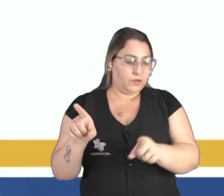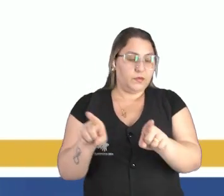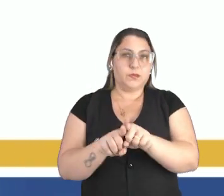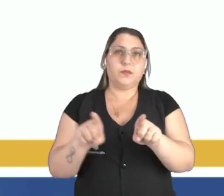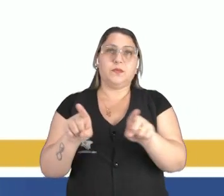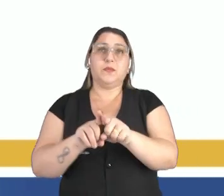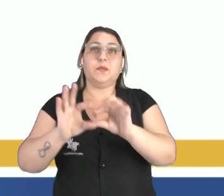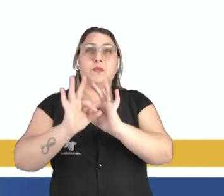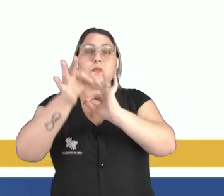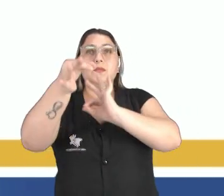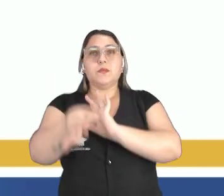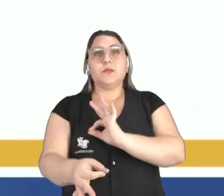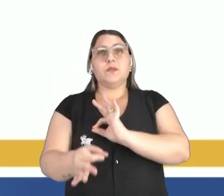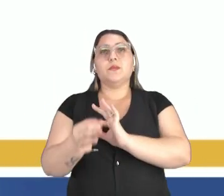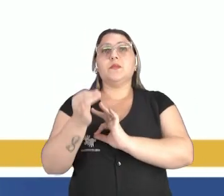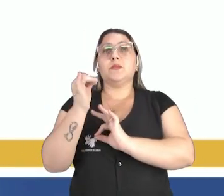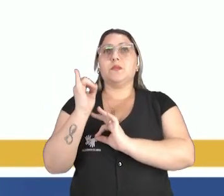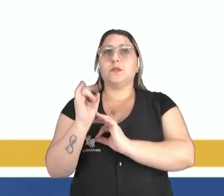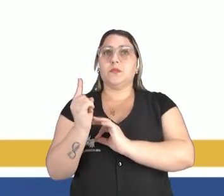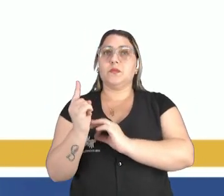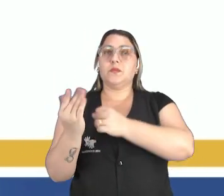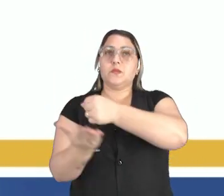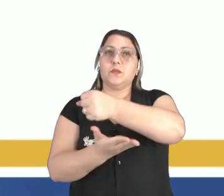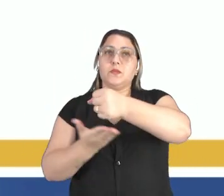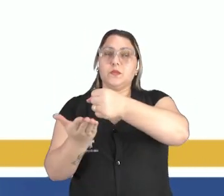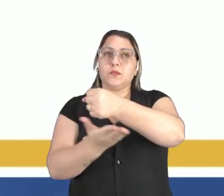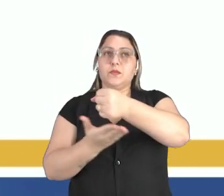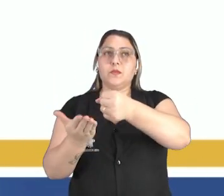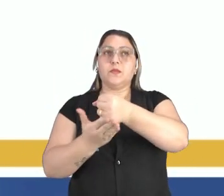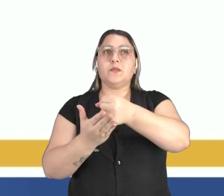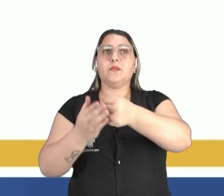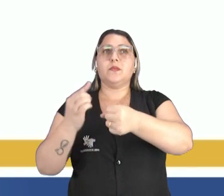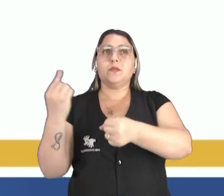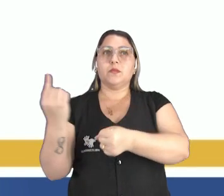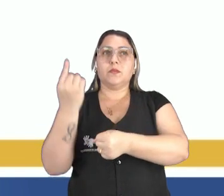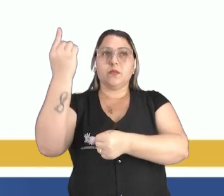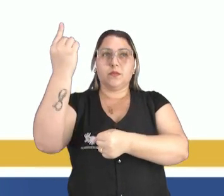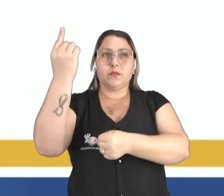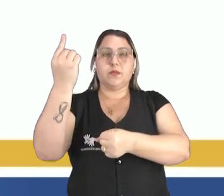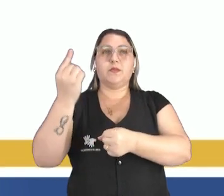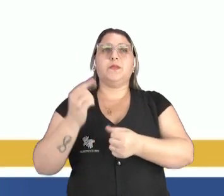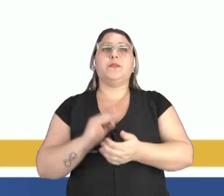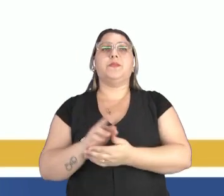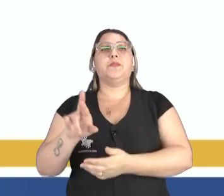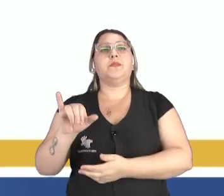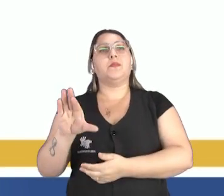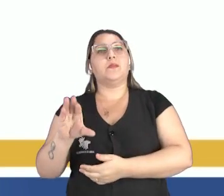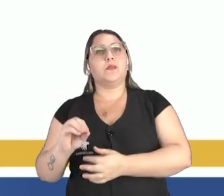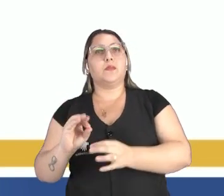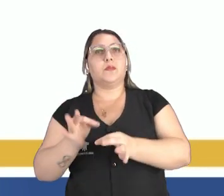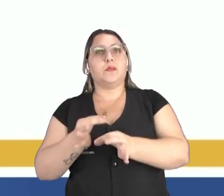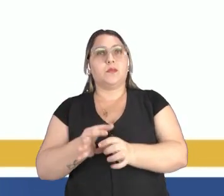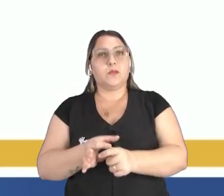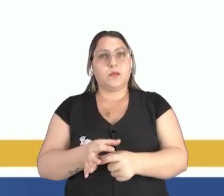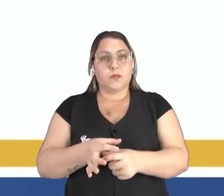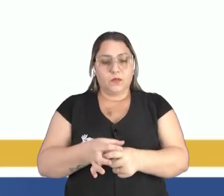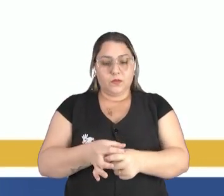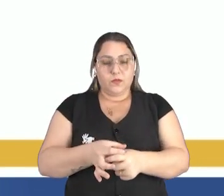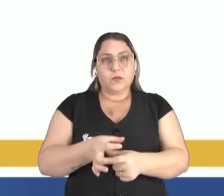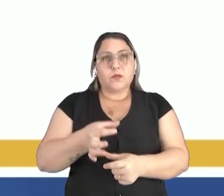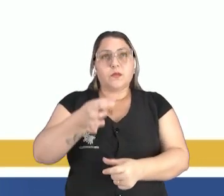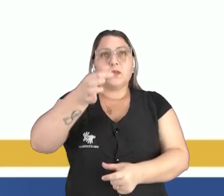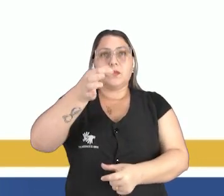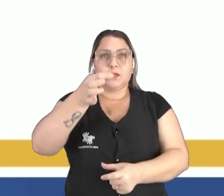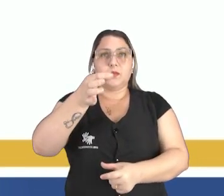a distância de uma base para outra é determinando a altura. Então, raio, distância entre o centro